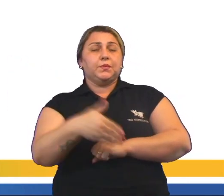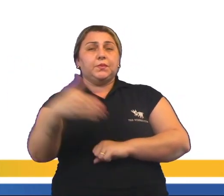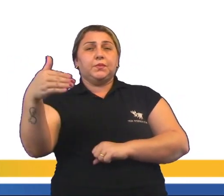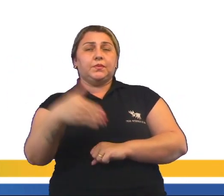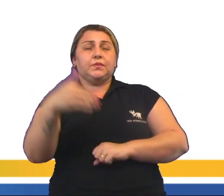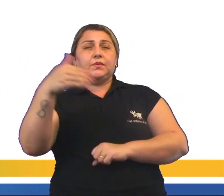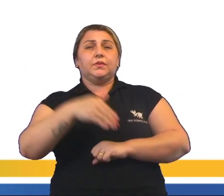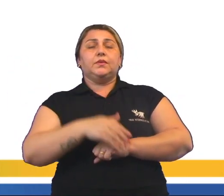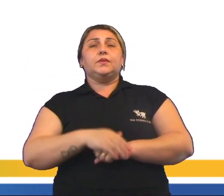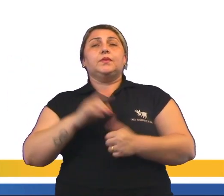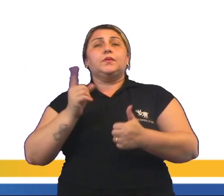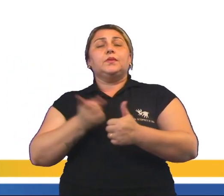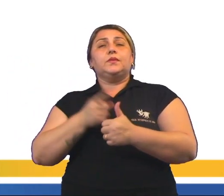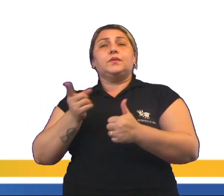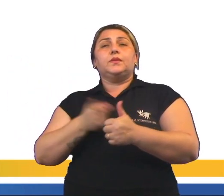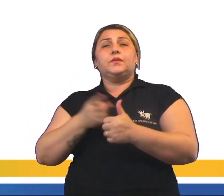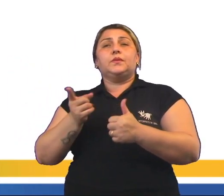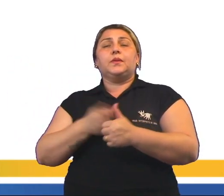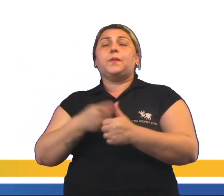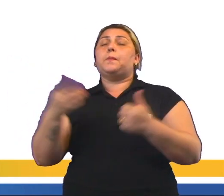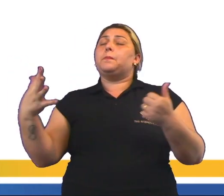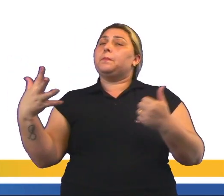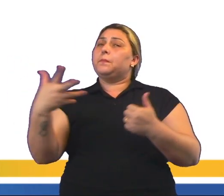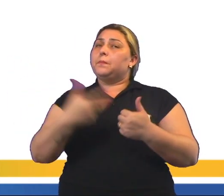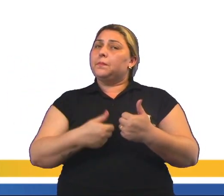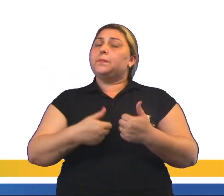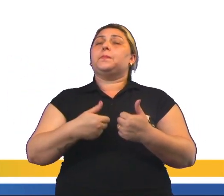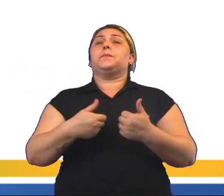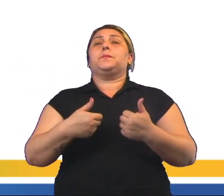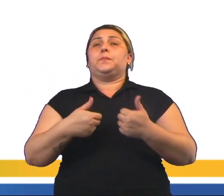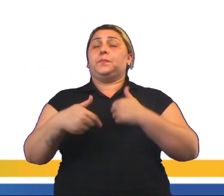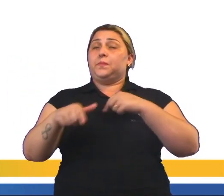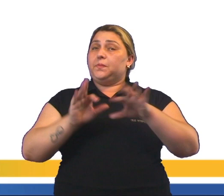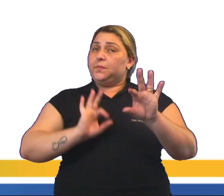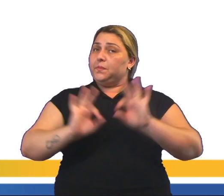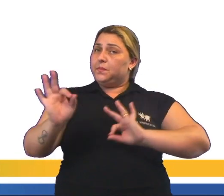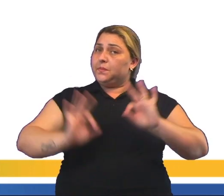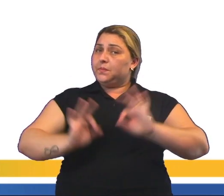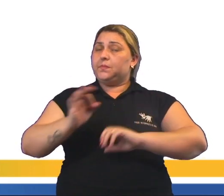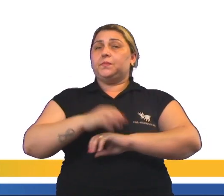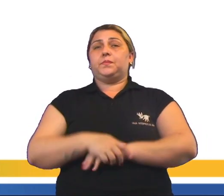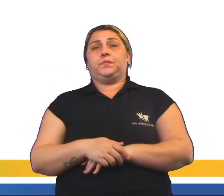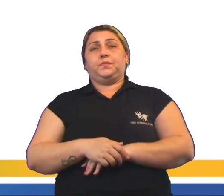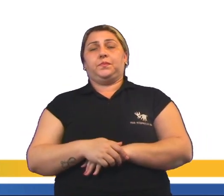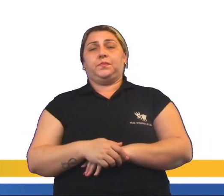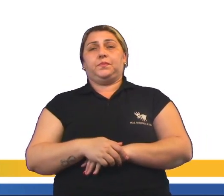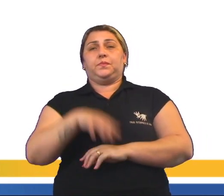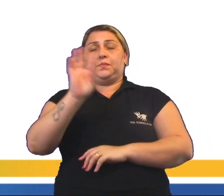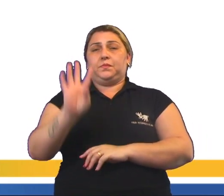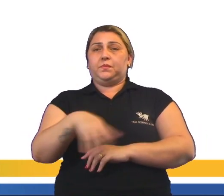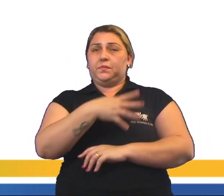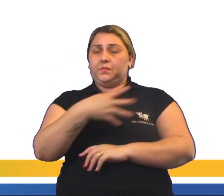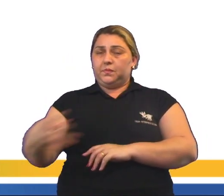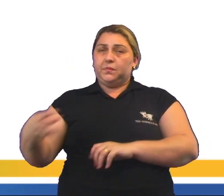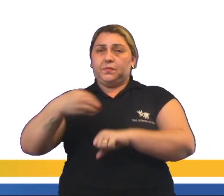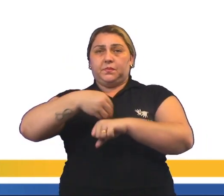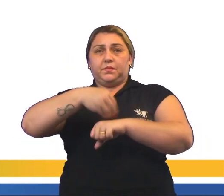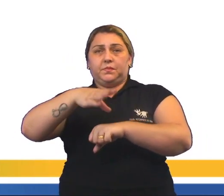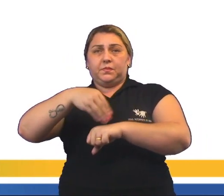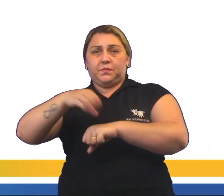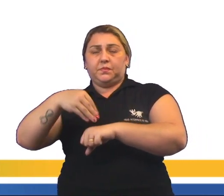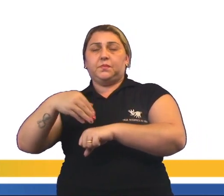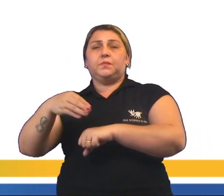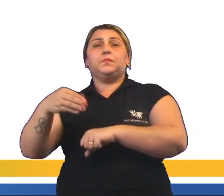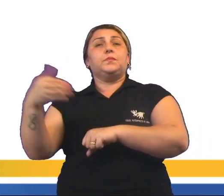frequência servem como uma excelente ferramenta de organização. Na tabela de distribuição